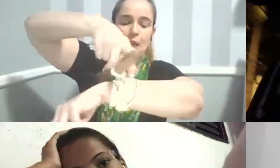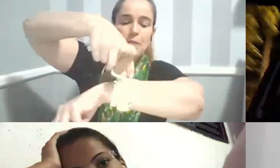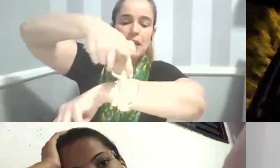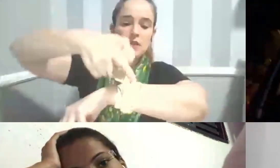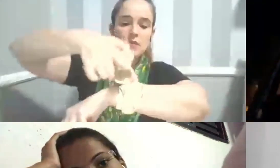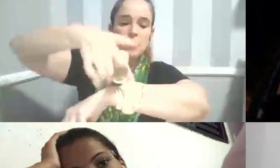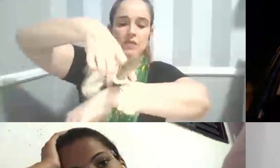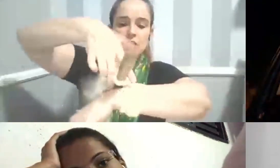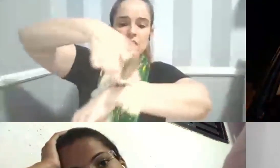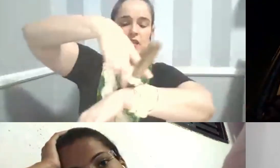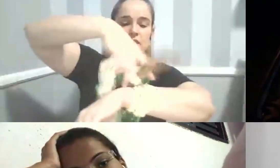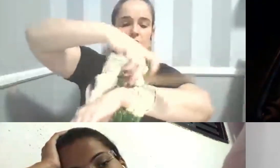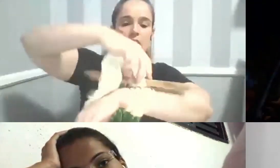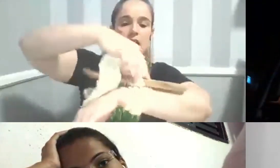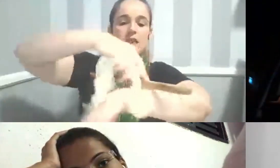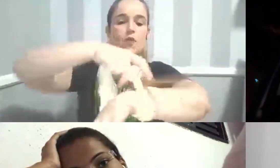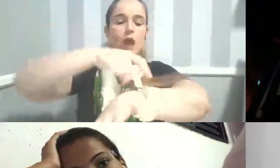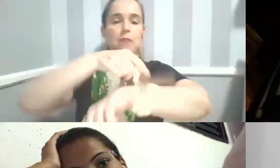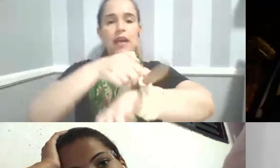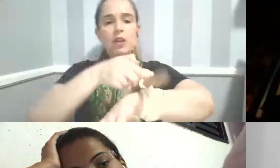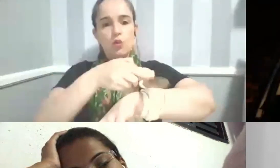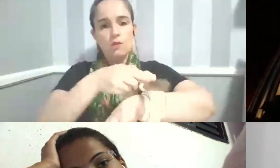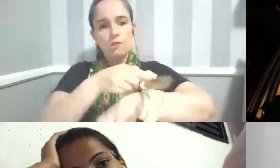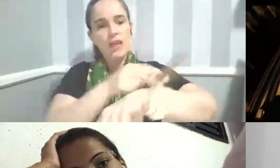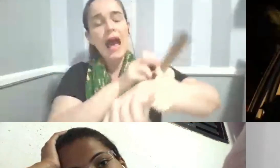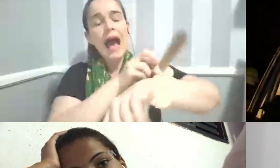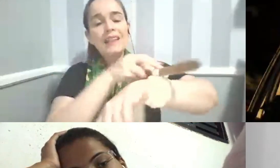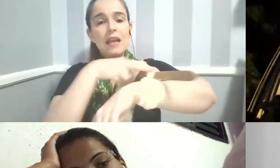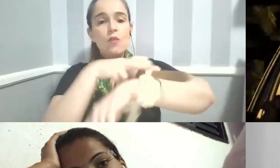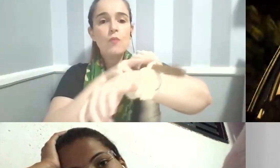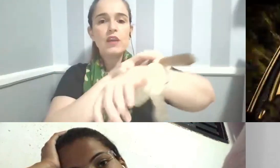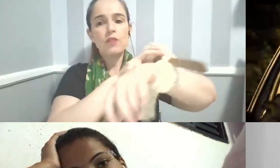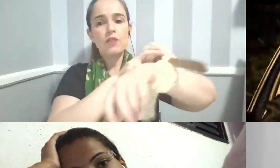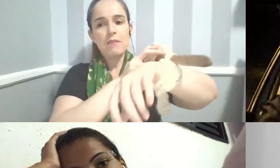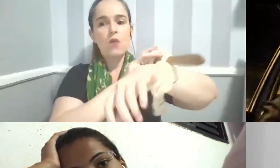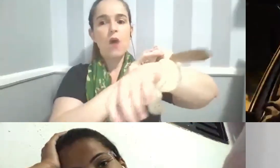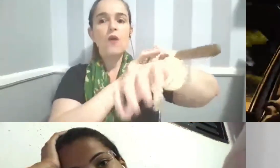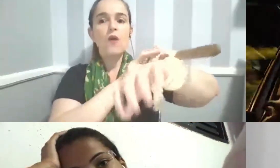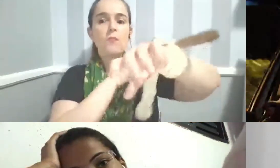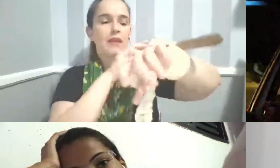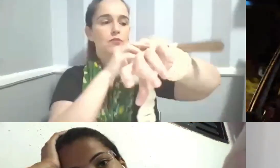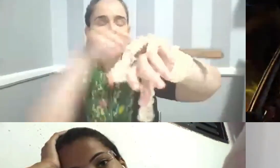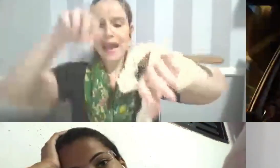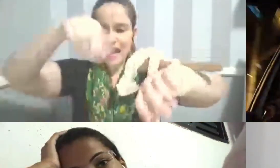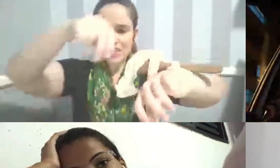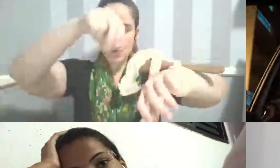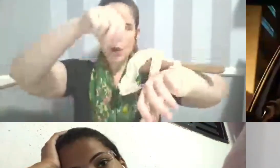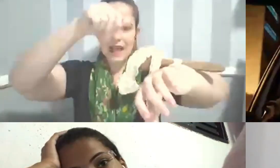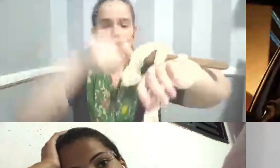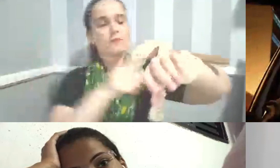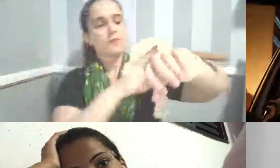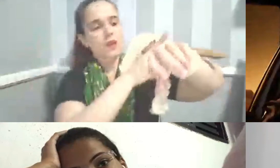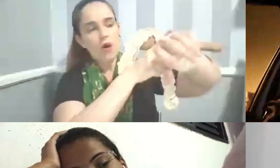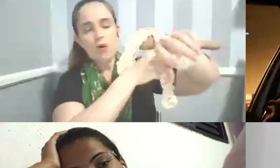Ó, já tá apertando meu braço aqui. Então, apertou. Como que eu vou saber qual é o momento de parar